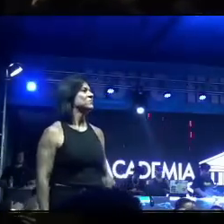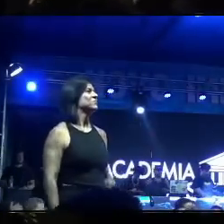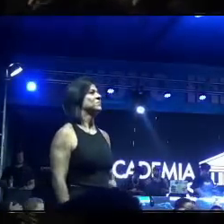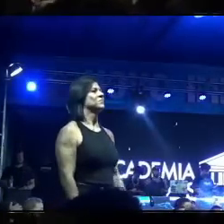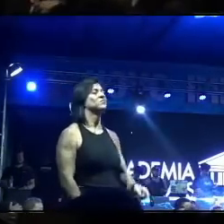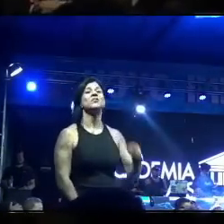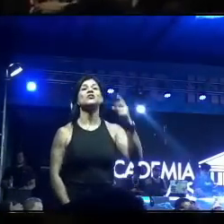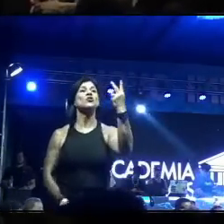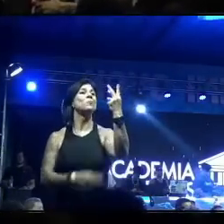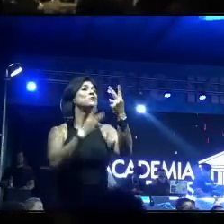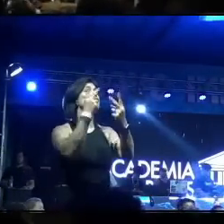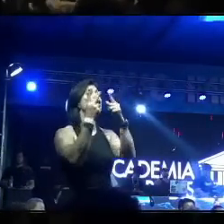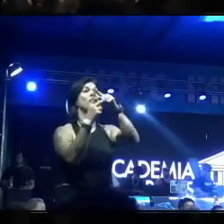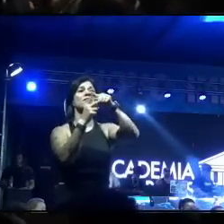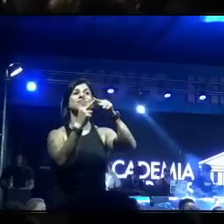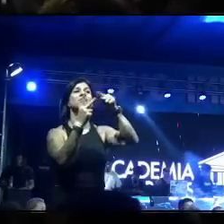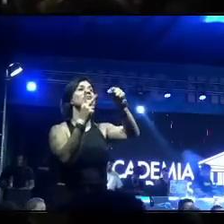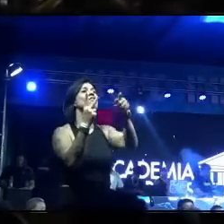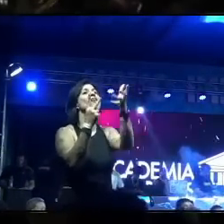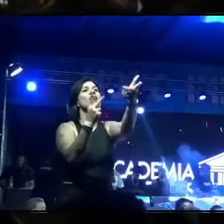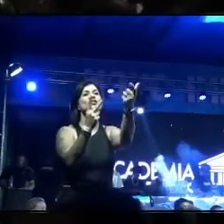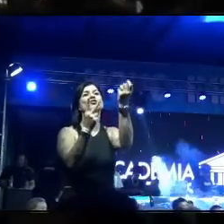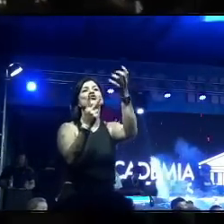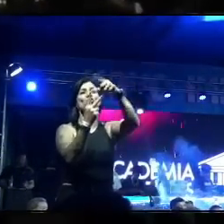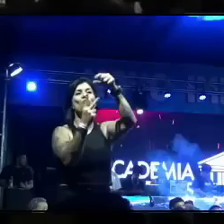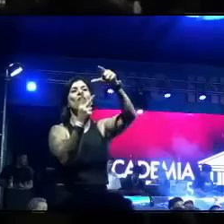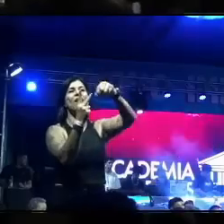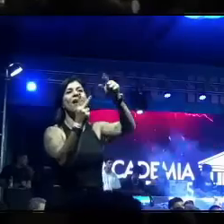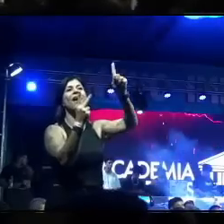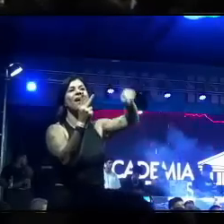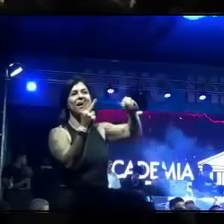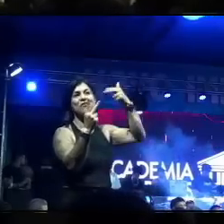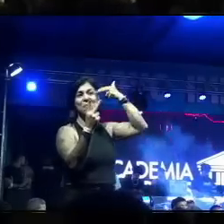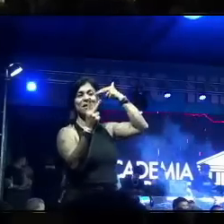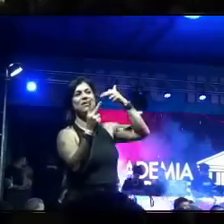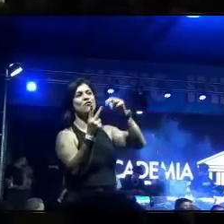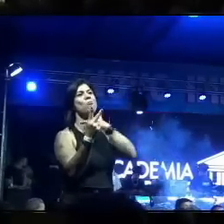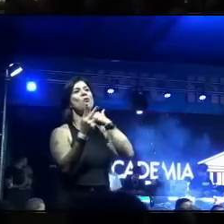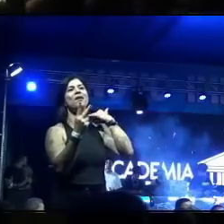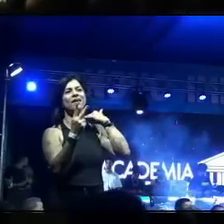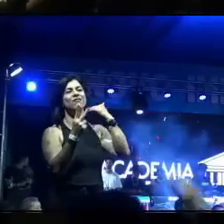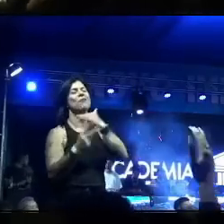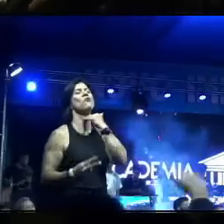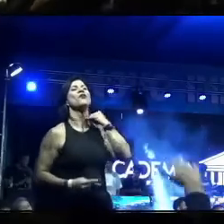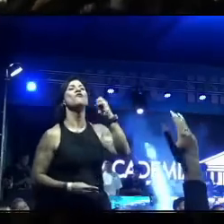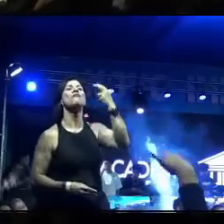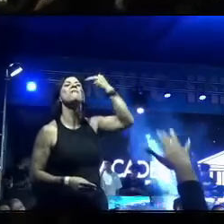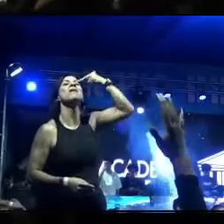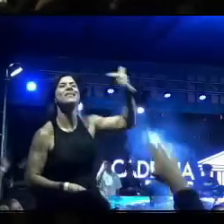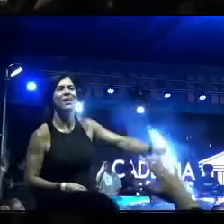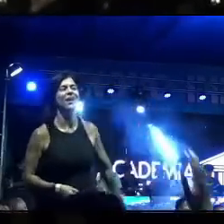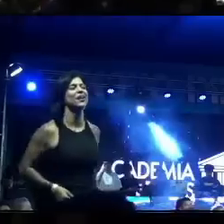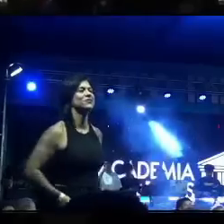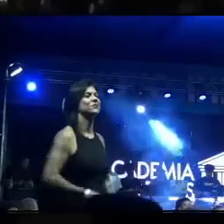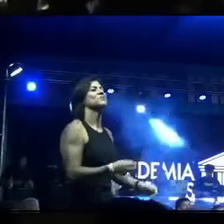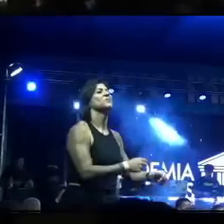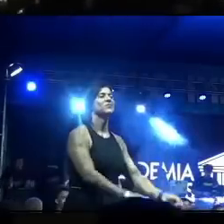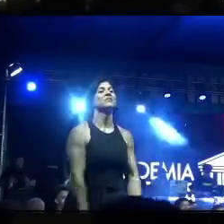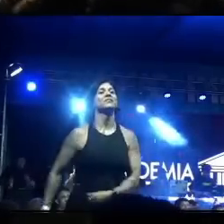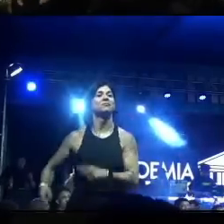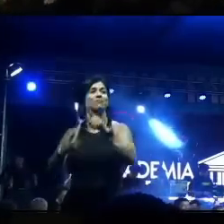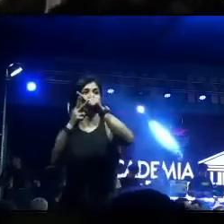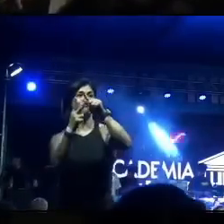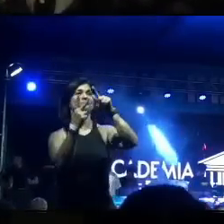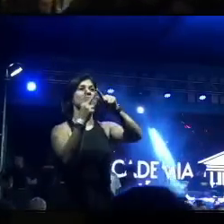Só tem duas opções E que você vai escolher Vai morrer ou vai matar? morrer ou vai morrer? Só tem